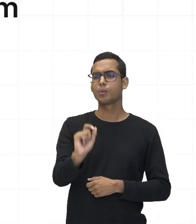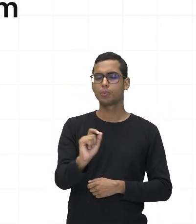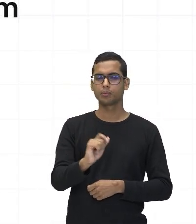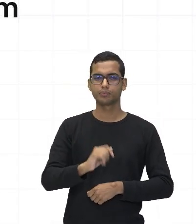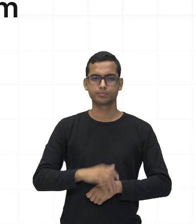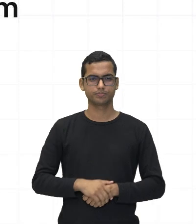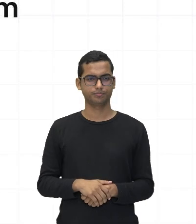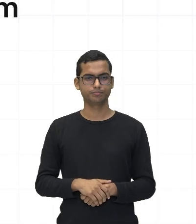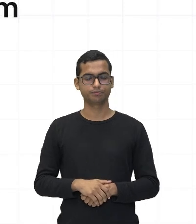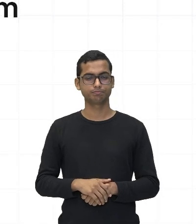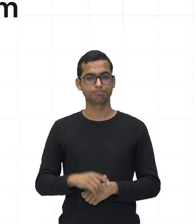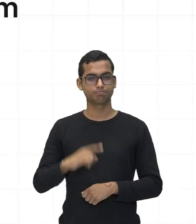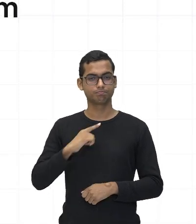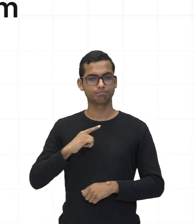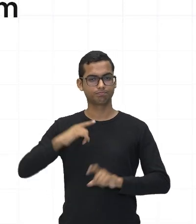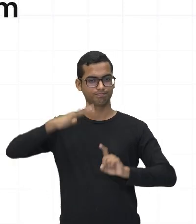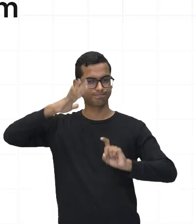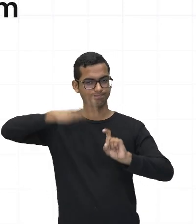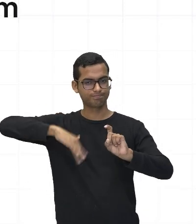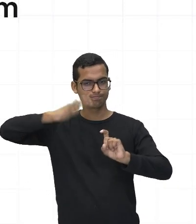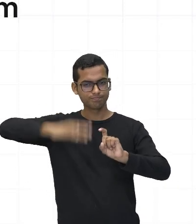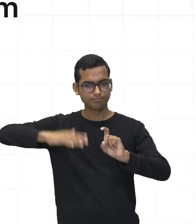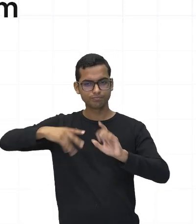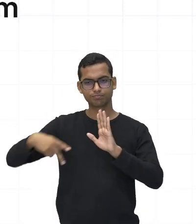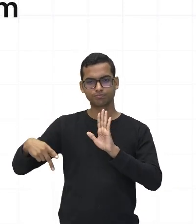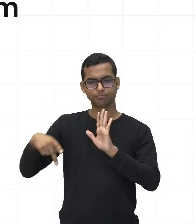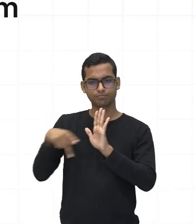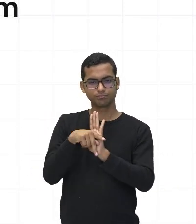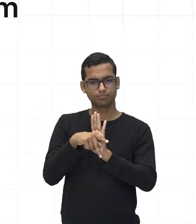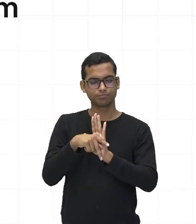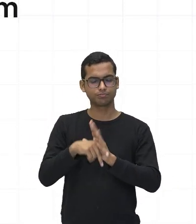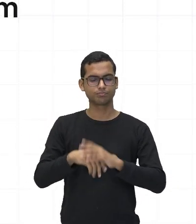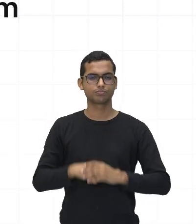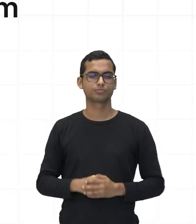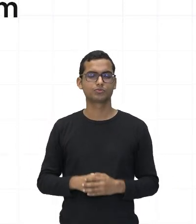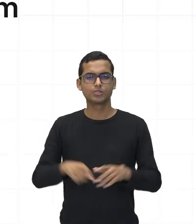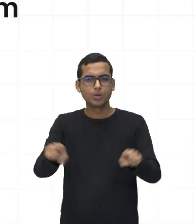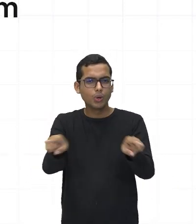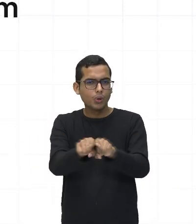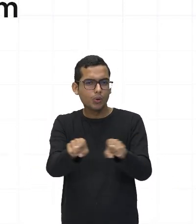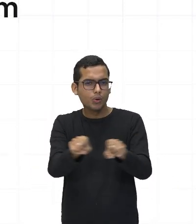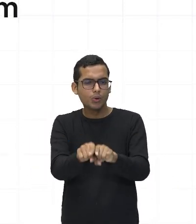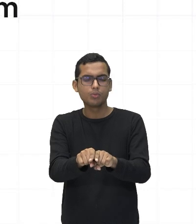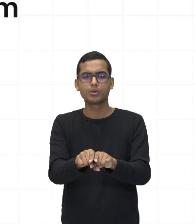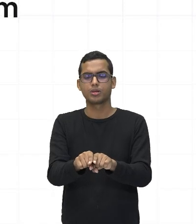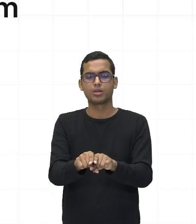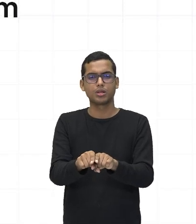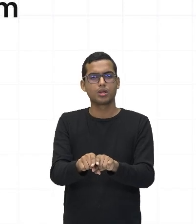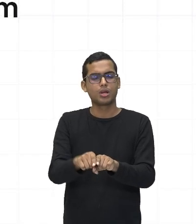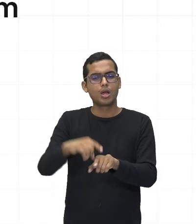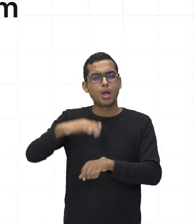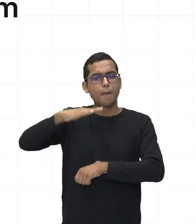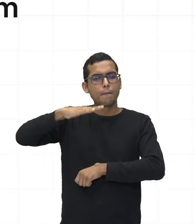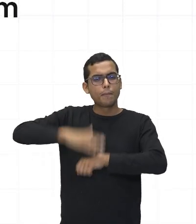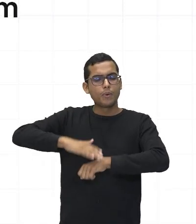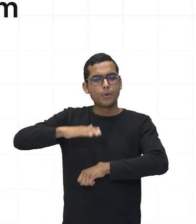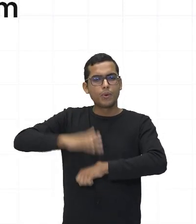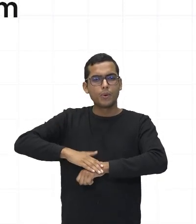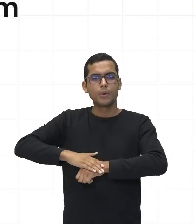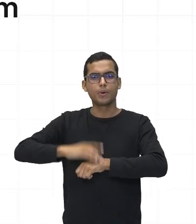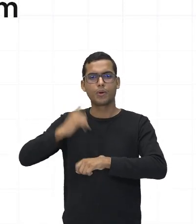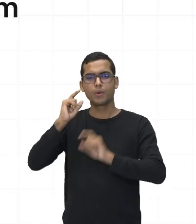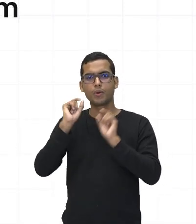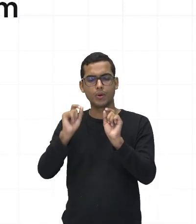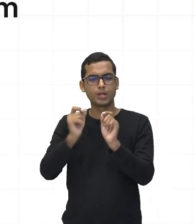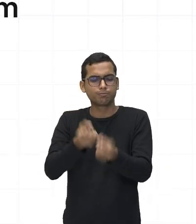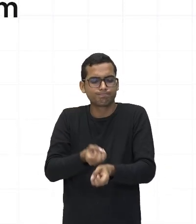possui os seus mitos, né? A sua forma de contar ou de apresentar as suas